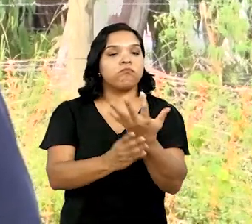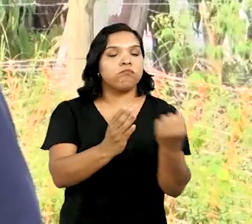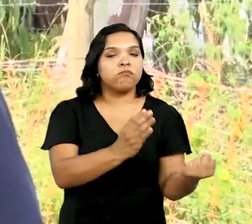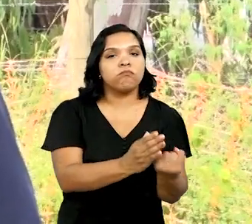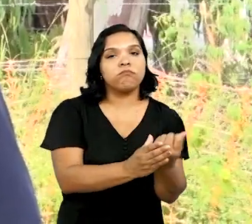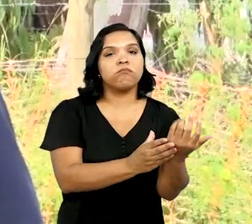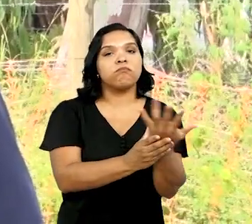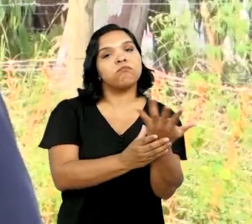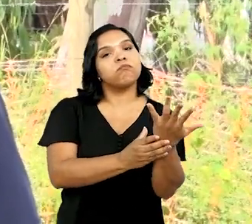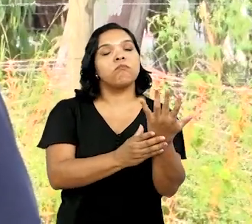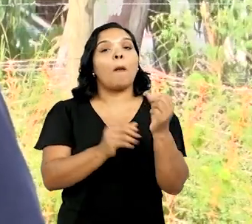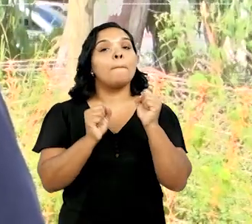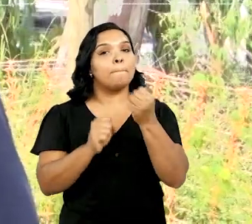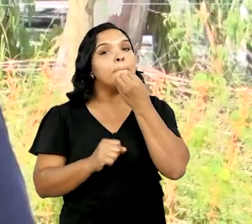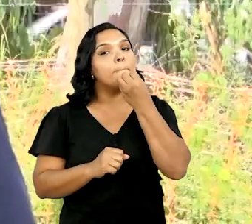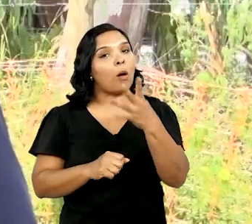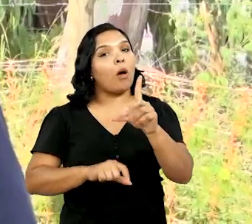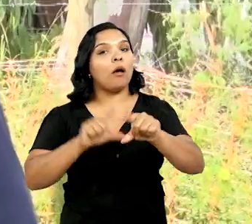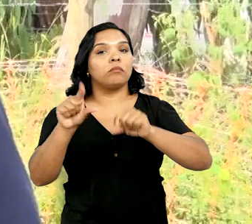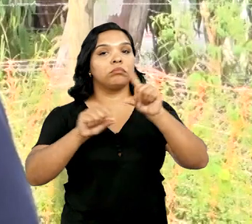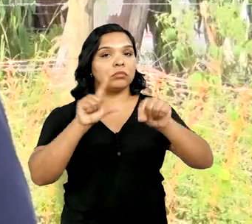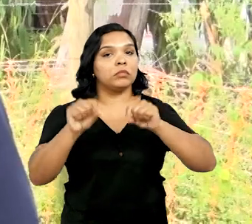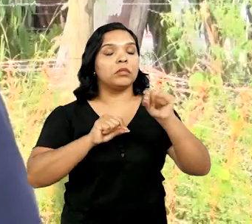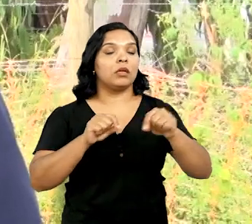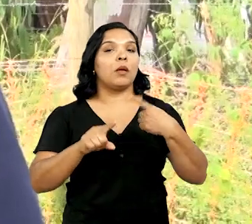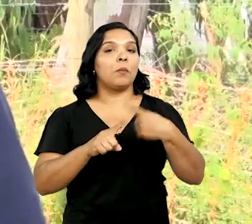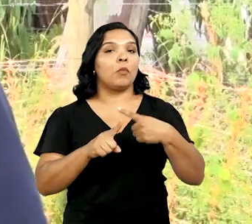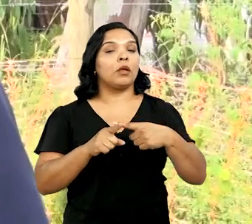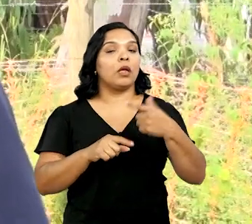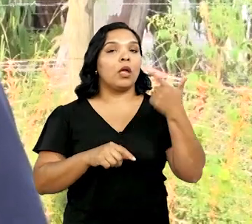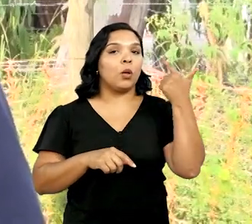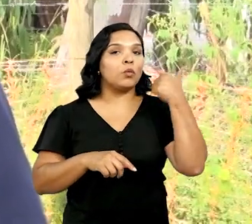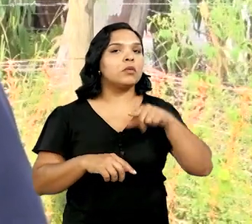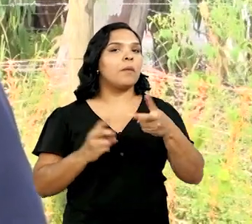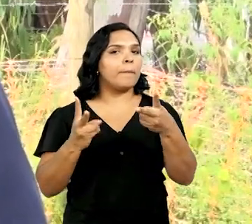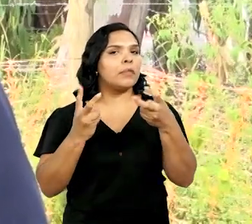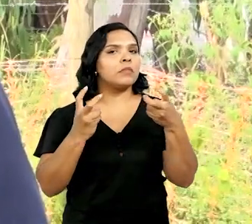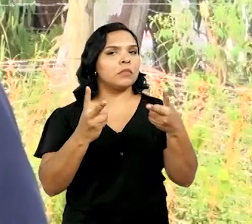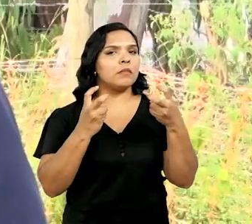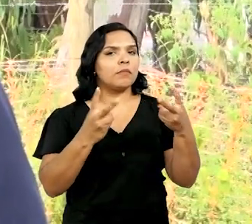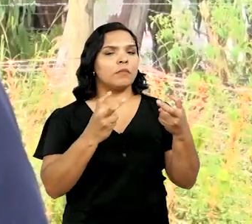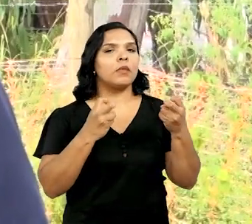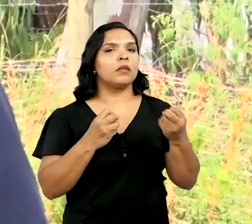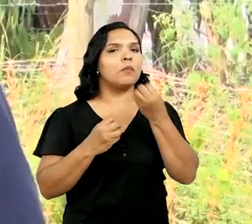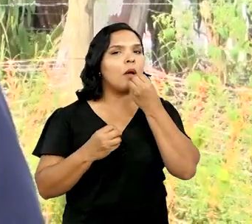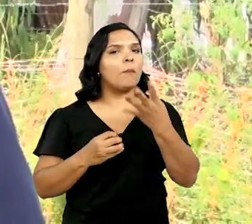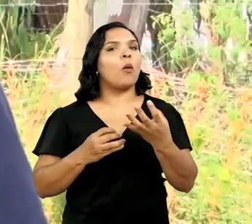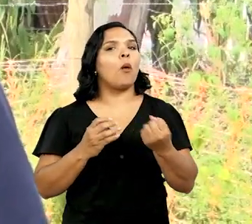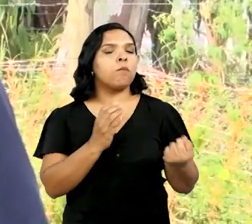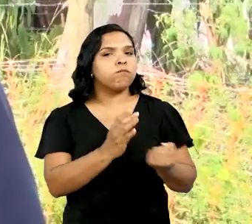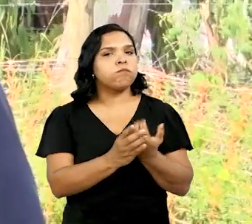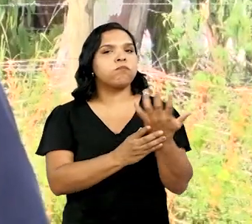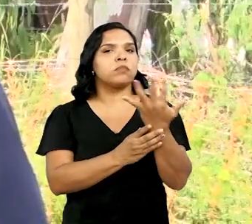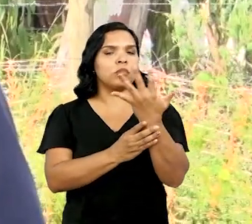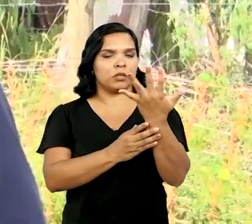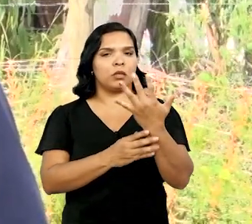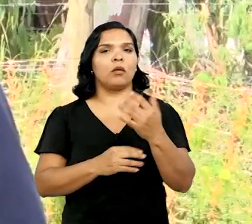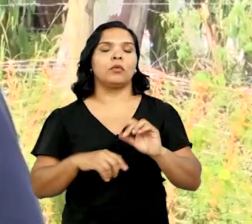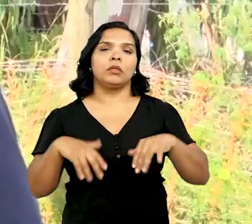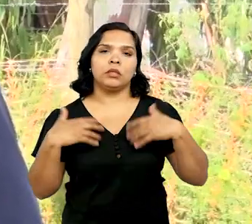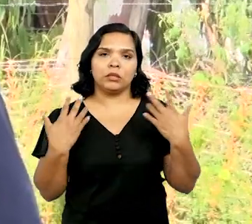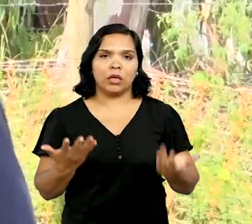orgânica ela é uma boa alternativa, porque a gente também chegou à conclusão que a adubação orgânica teve uma boa produção.